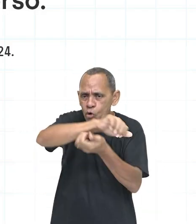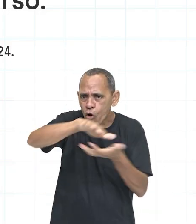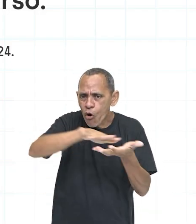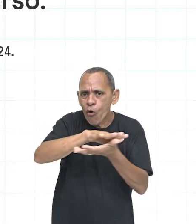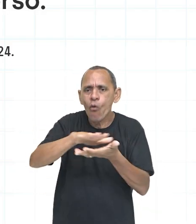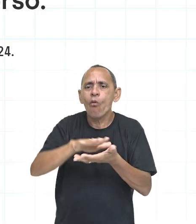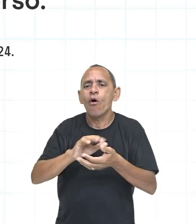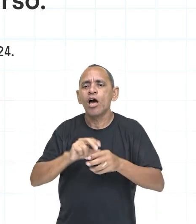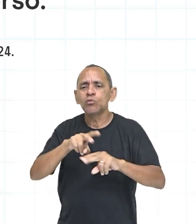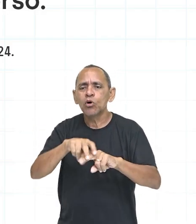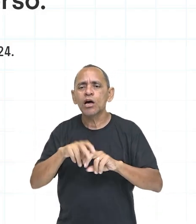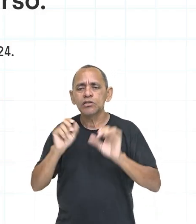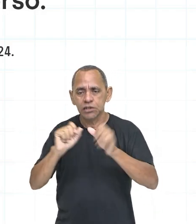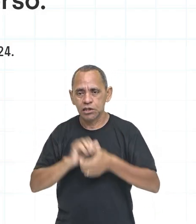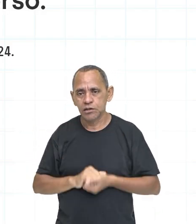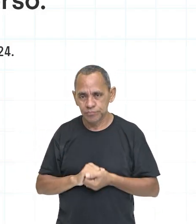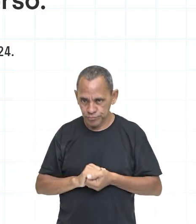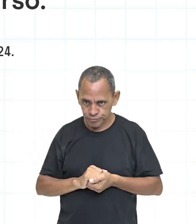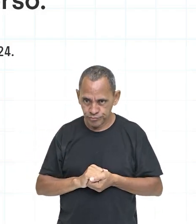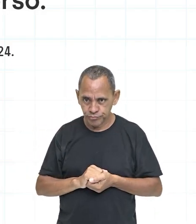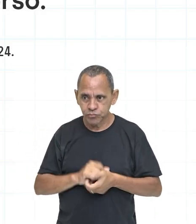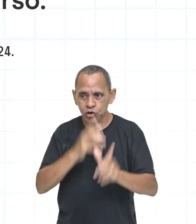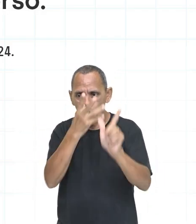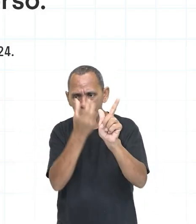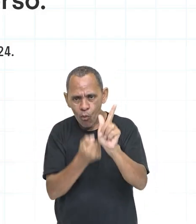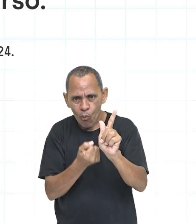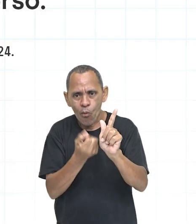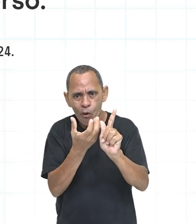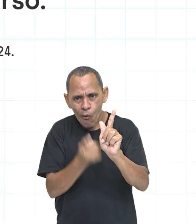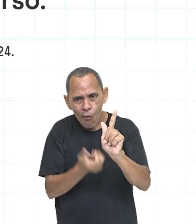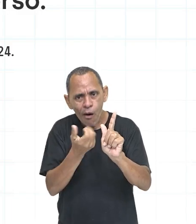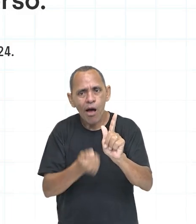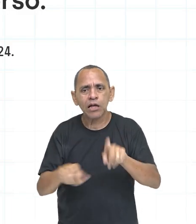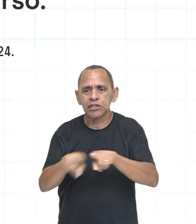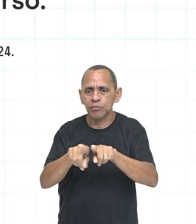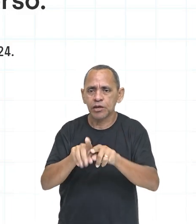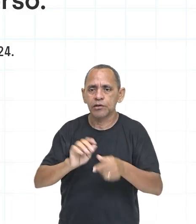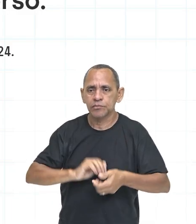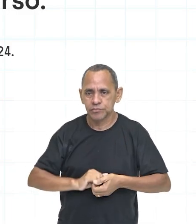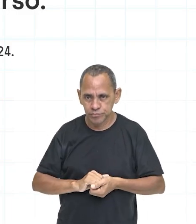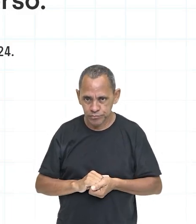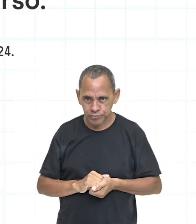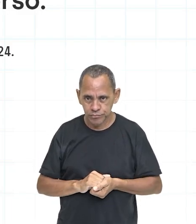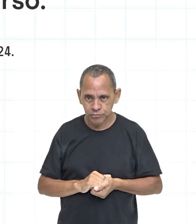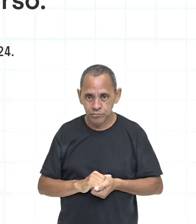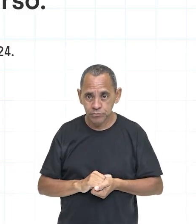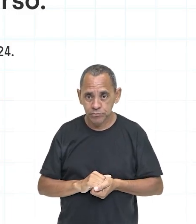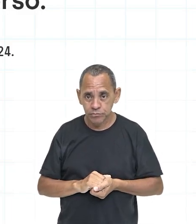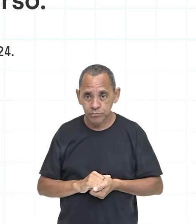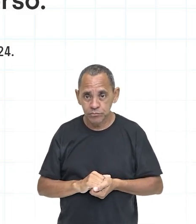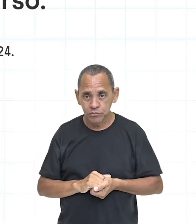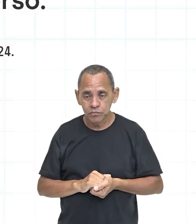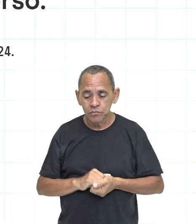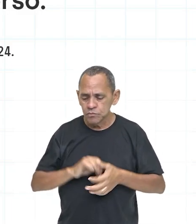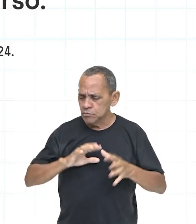por seus efeitos gravitacionais. Então repare, gente, que tudo que nós conhecemos, que nós vimos no universo,